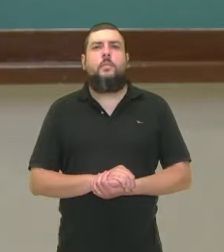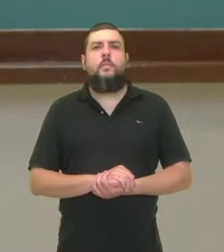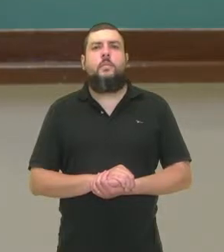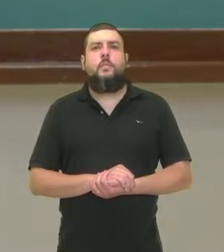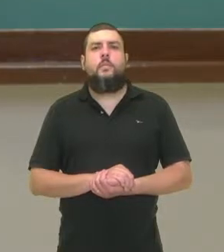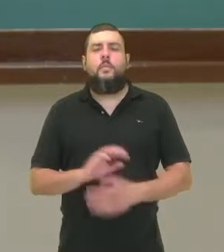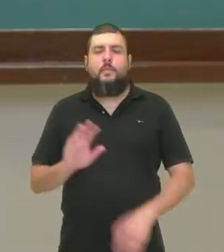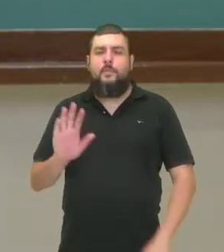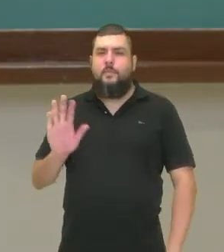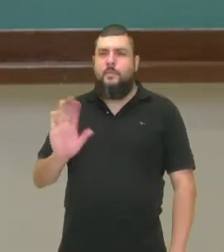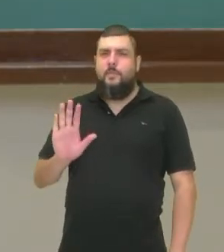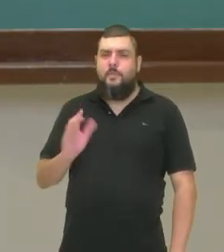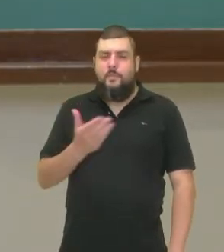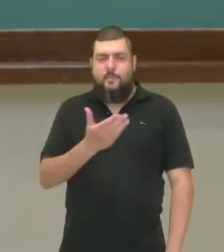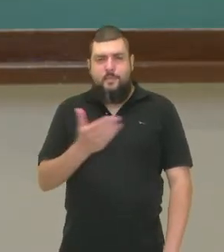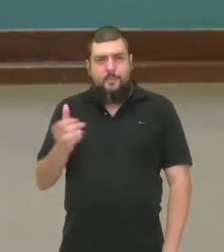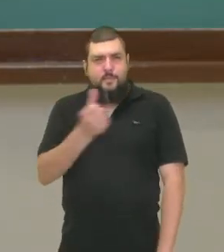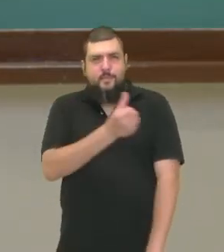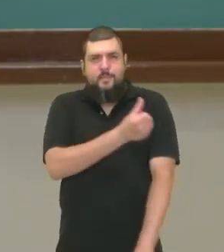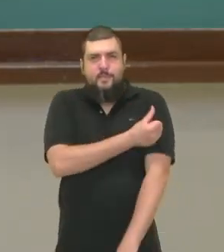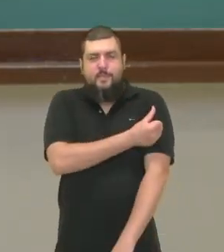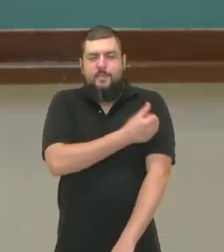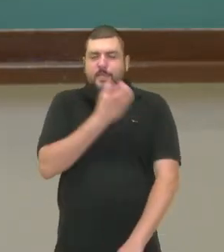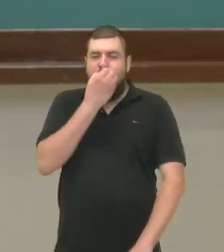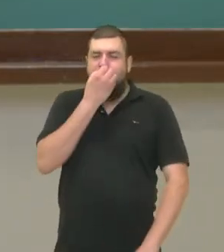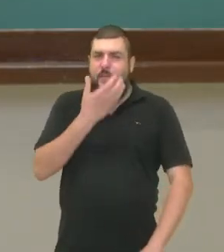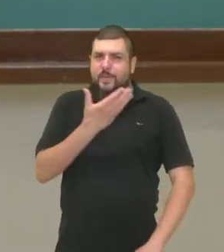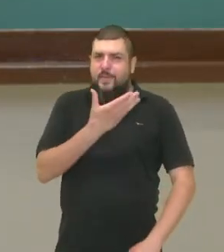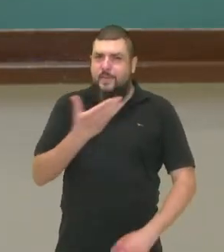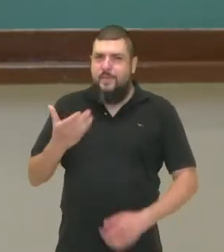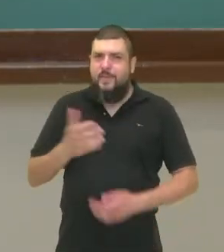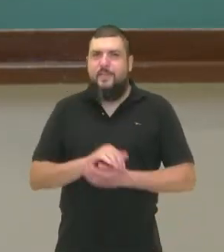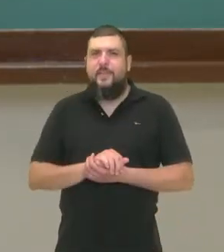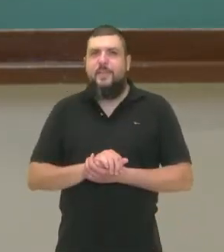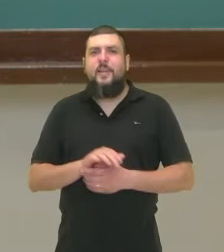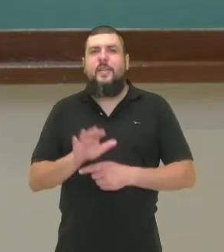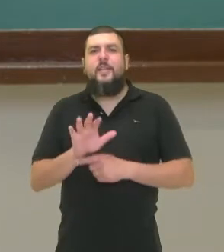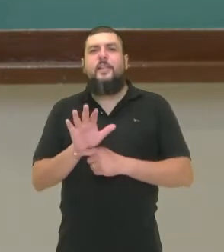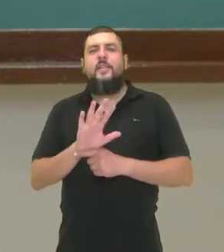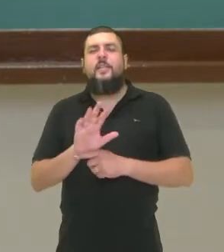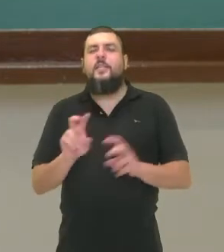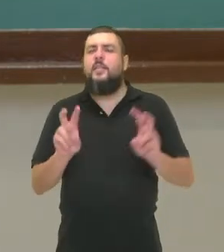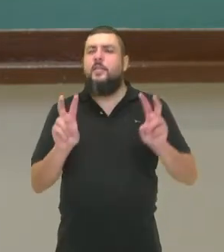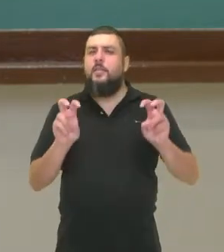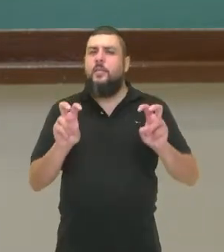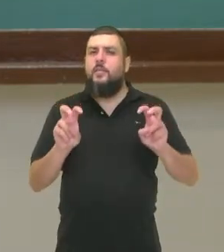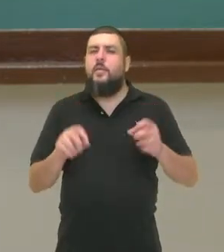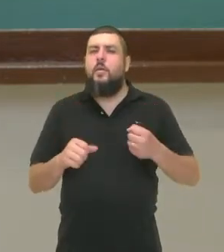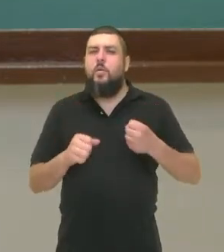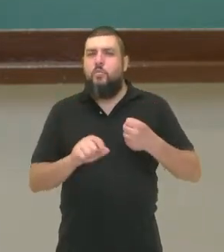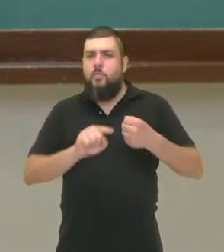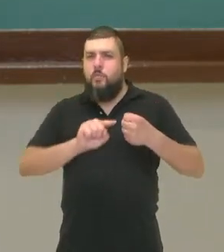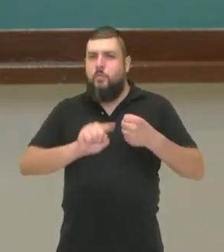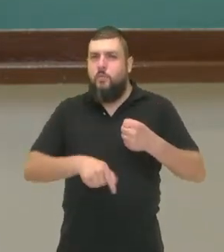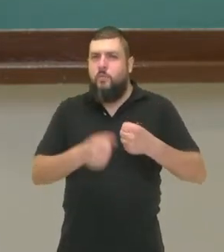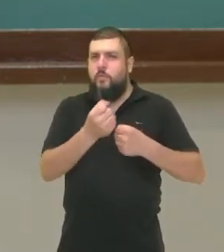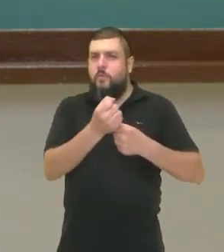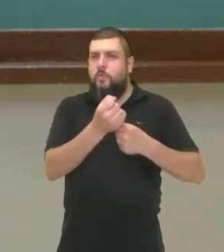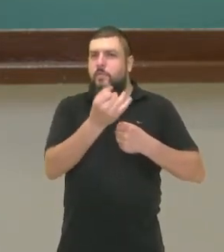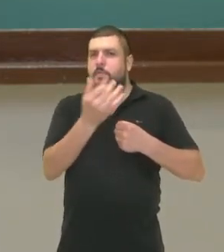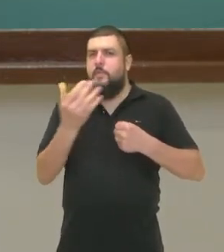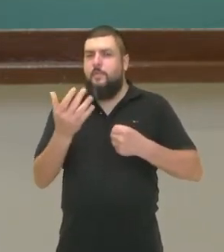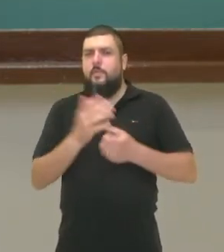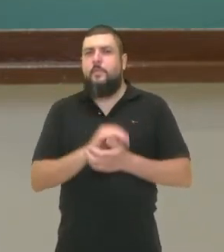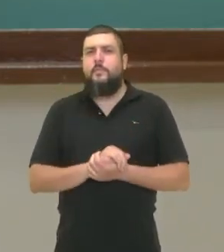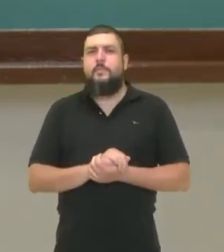Olá, estudantes do sexto ano, tudo bem com vocês? Neste vídeo vamos falar sobre a potenciação de números decimais. Vamos lá? Então